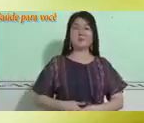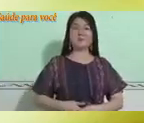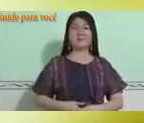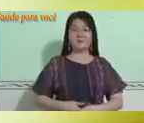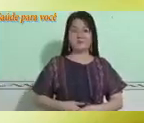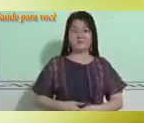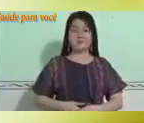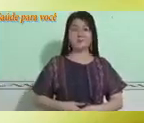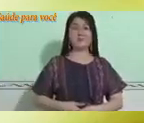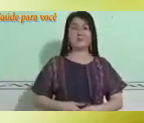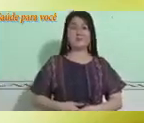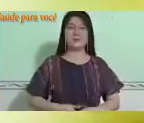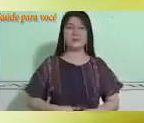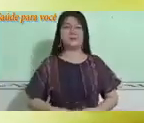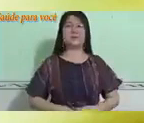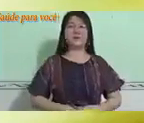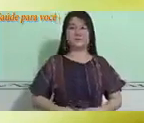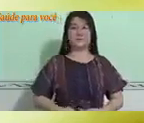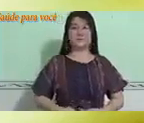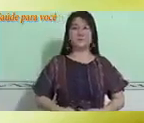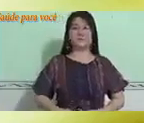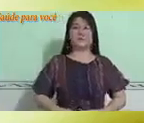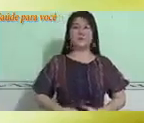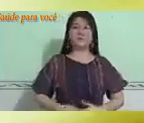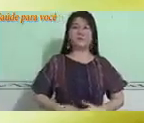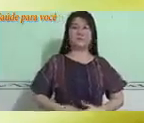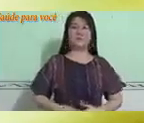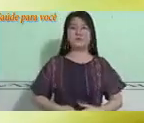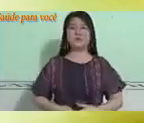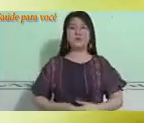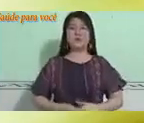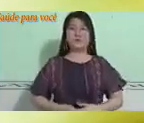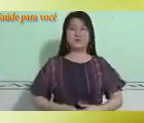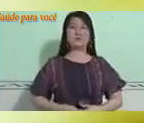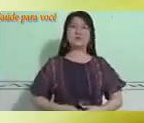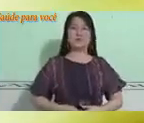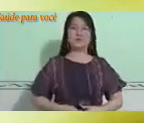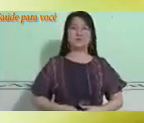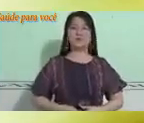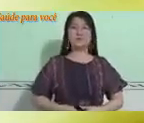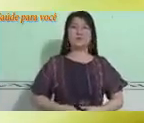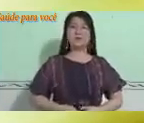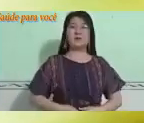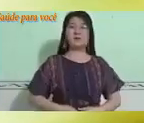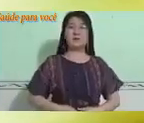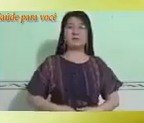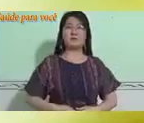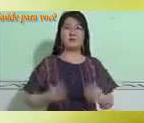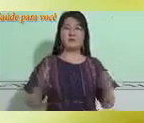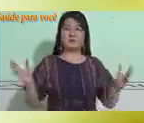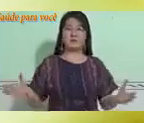dolorida ou comprimidos, que não devem ser usados PROMAIS DE 5 dias